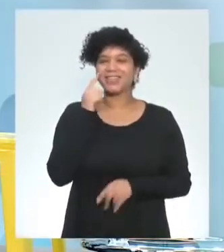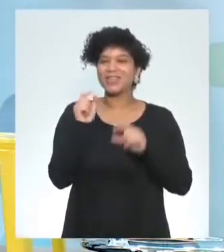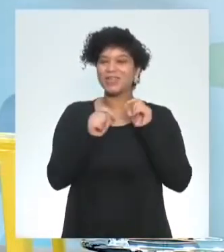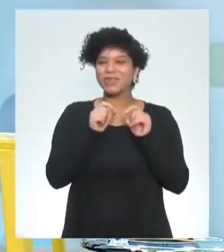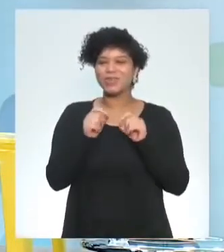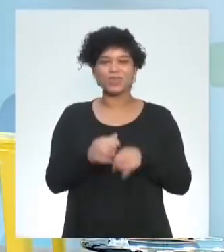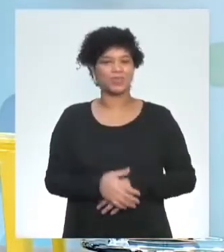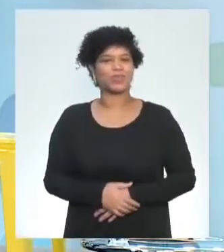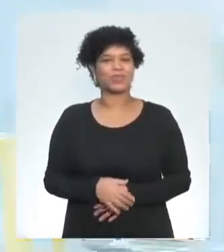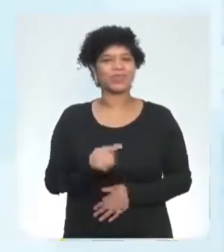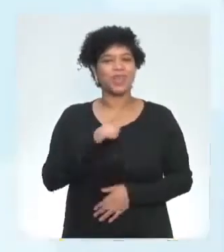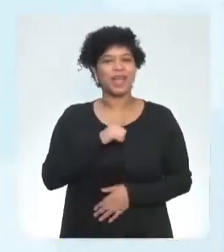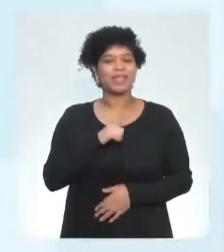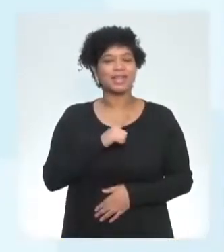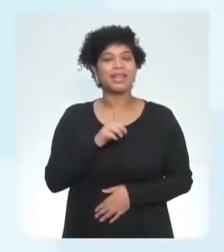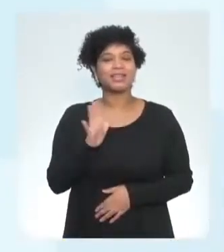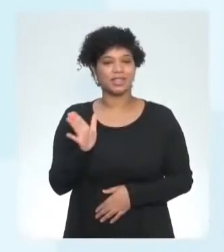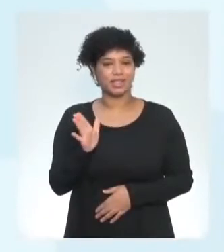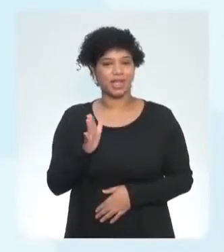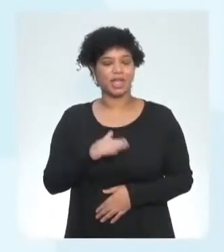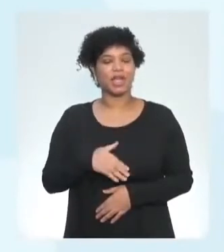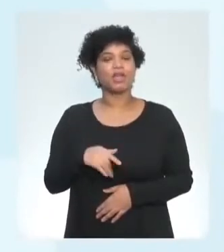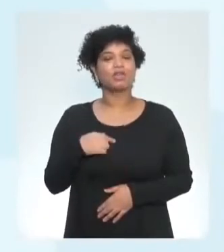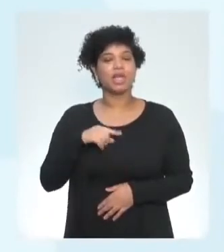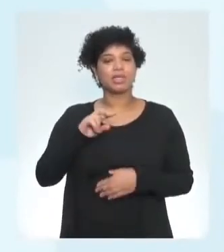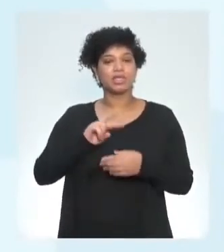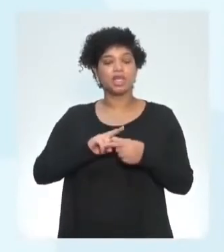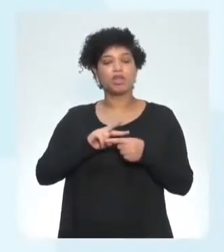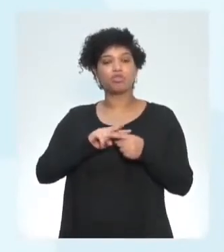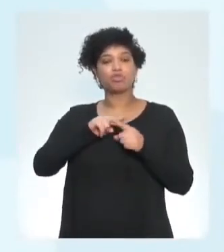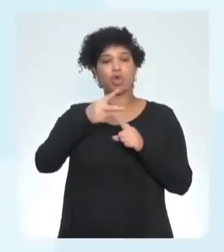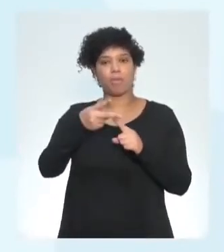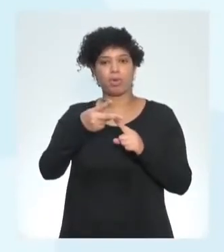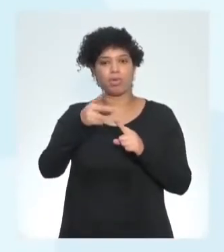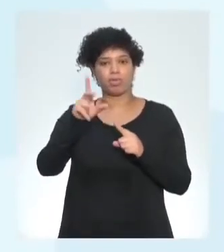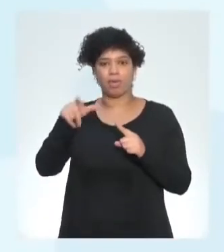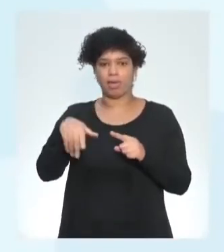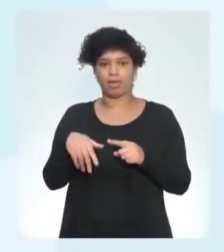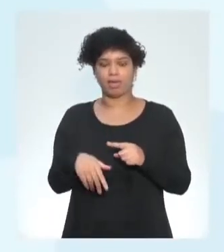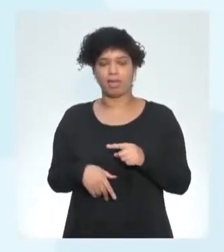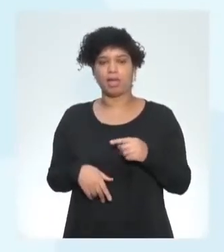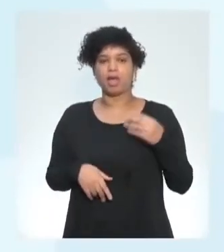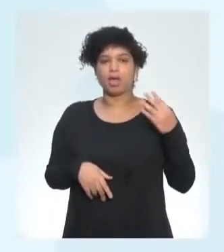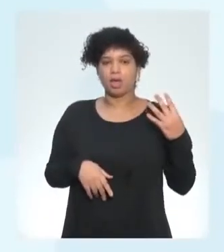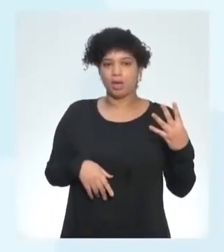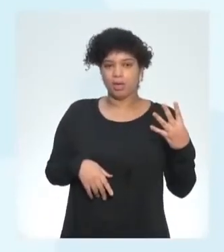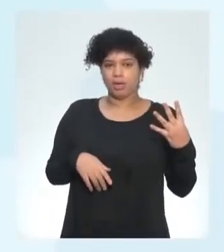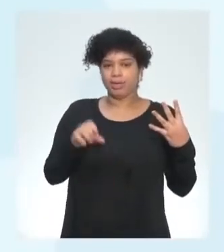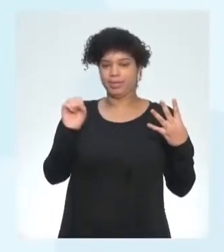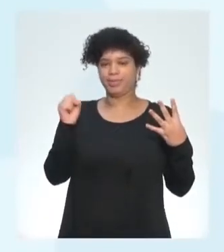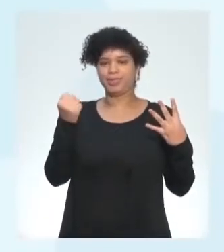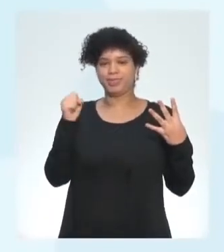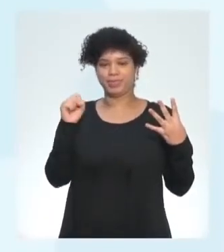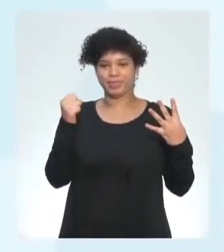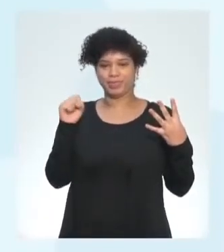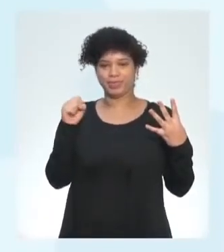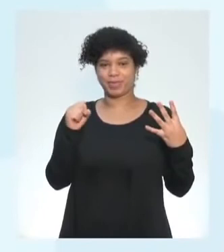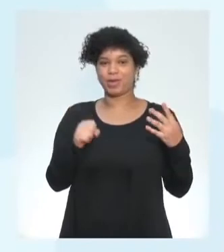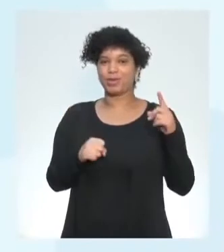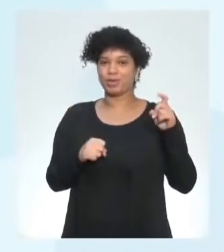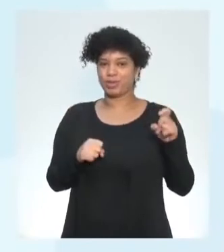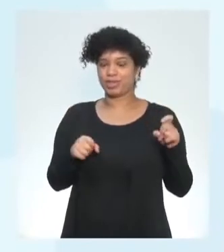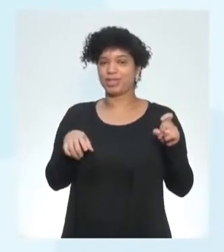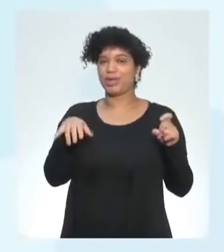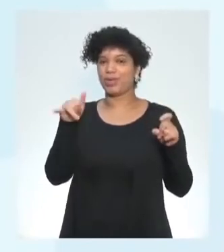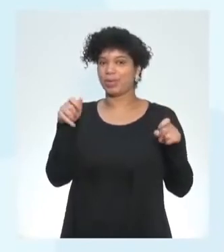ó. Este lado aqui, ó, ele é o dobro deste lado. Então, o x e o y terão que